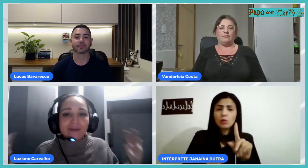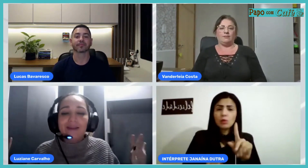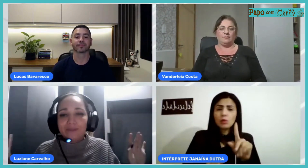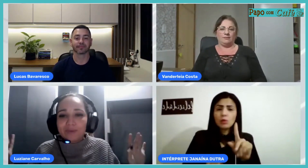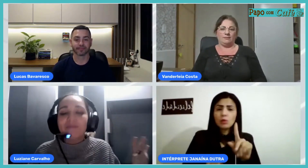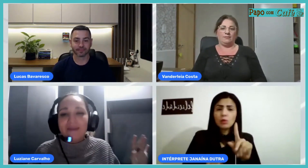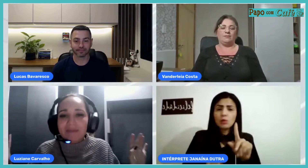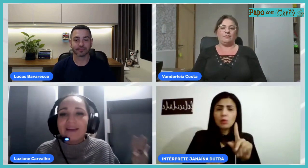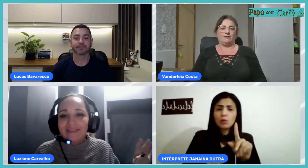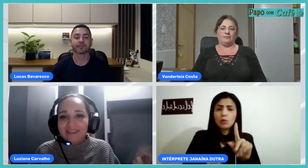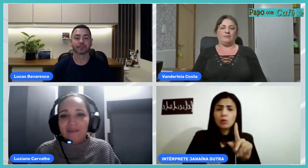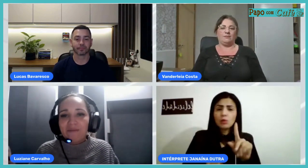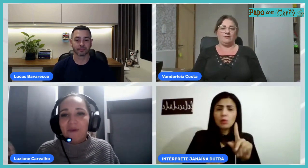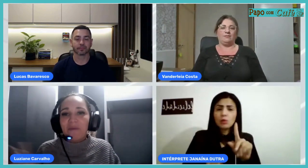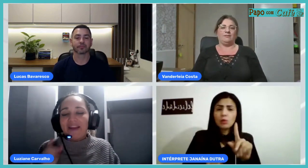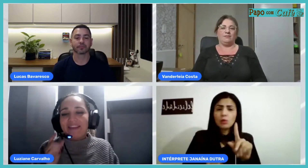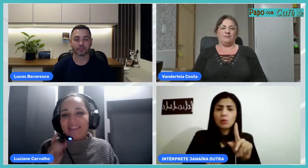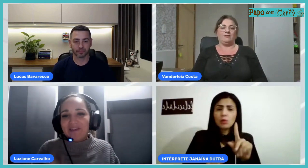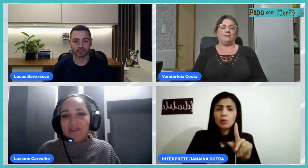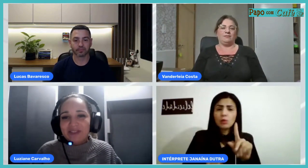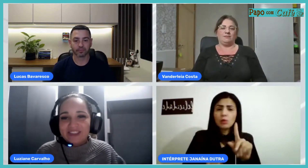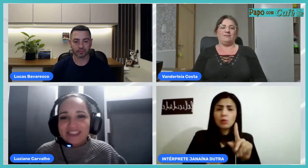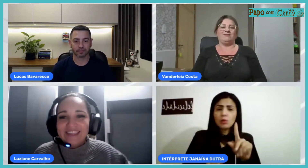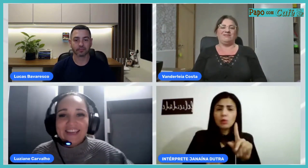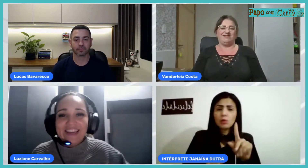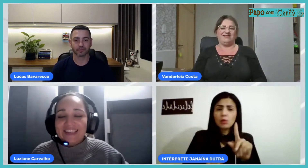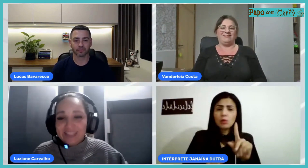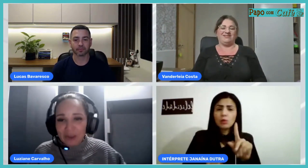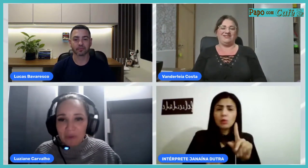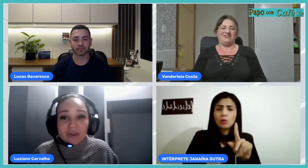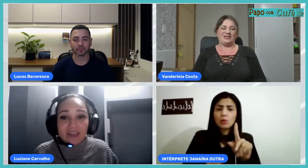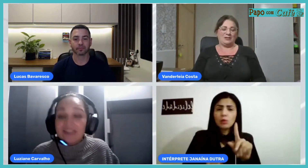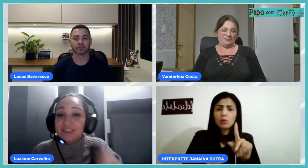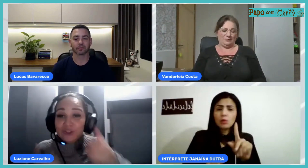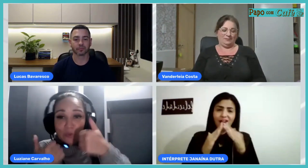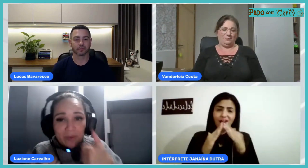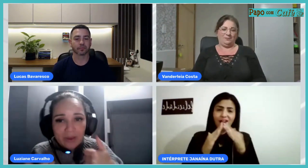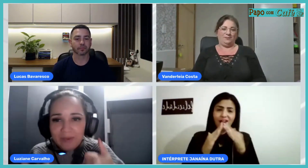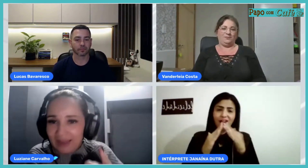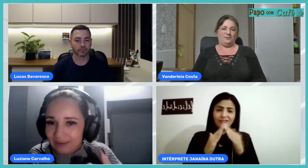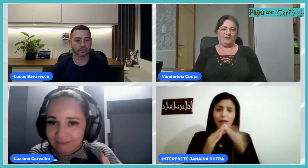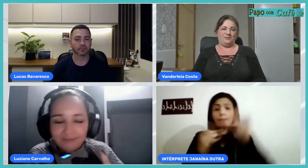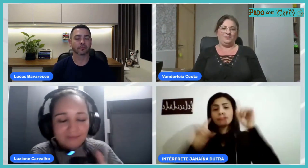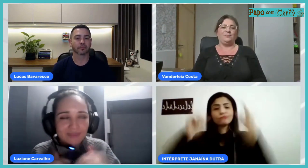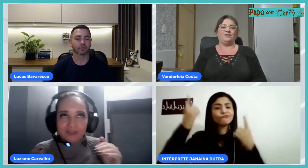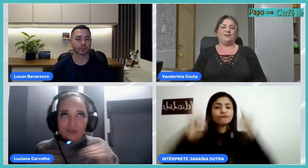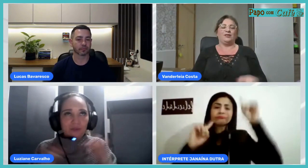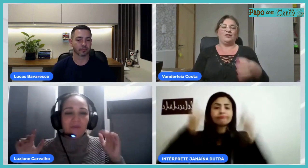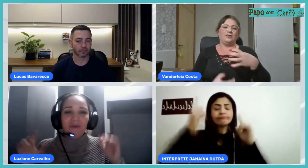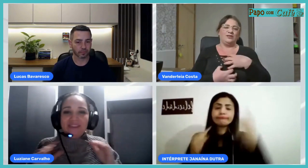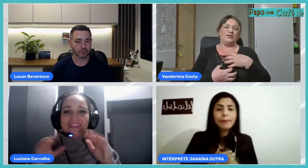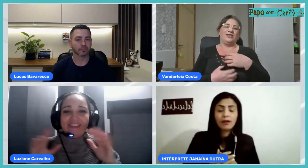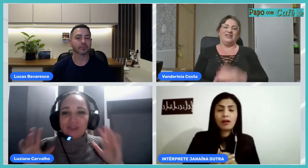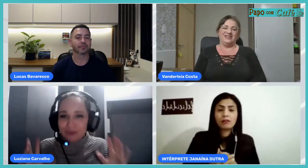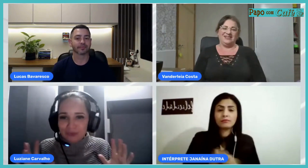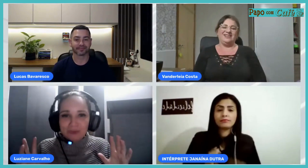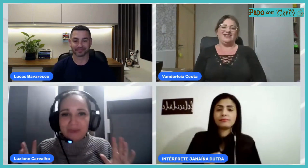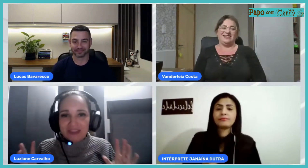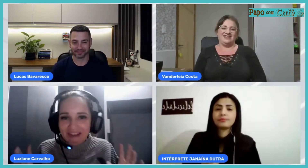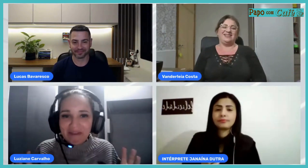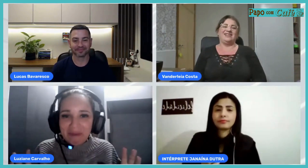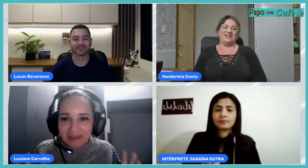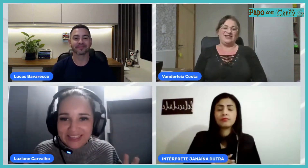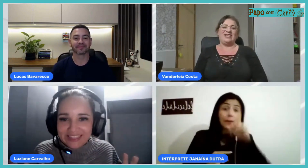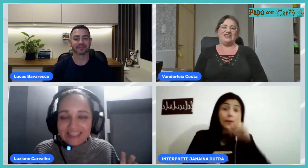falar com ele por mímica. Então, o meu pai até hoje, ele se comunica super bem. Assim, o meu irmão entende tudo,